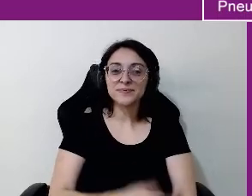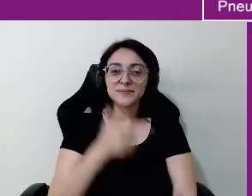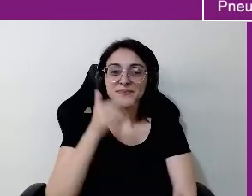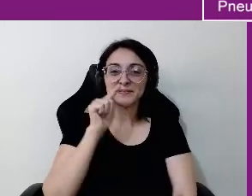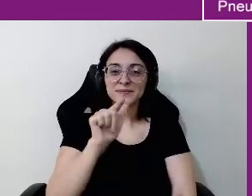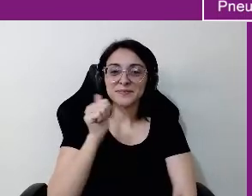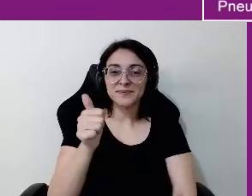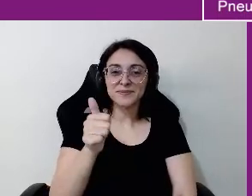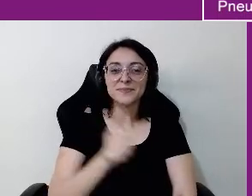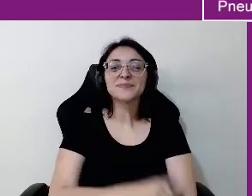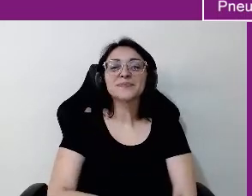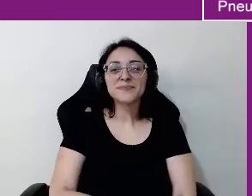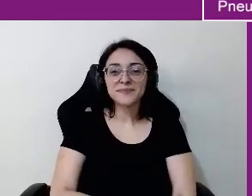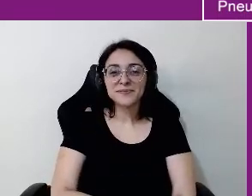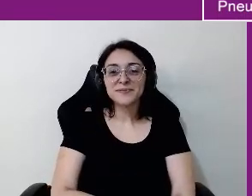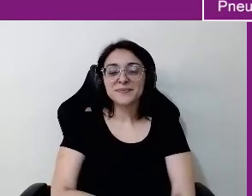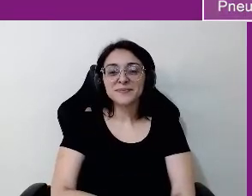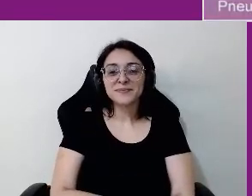Opa!